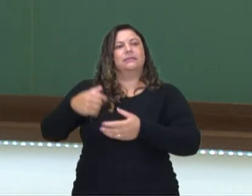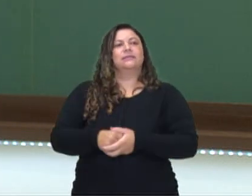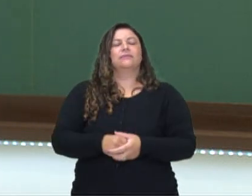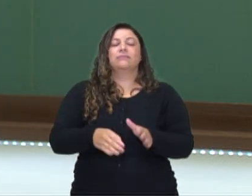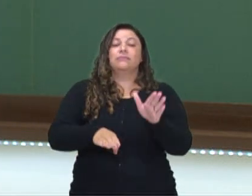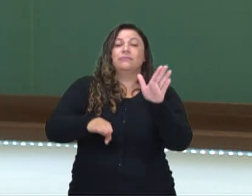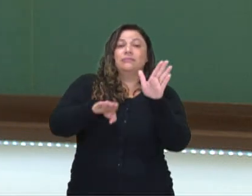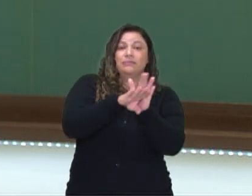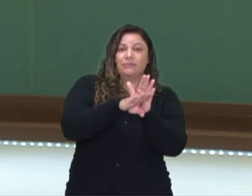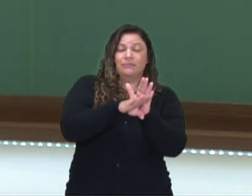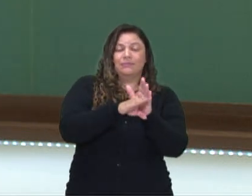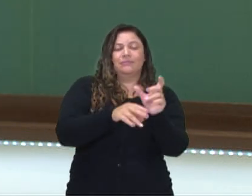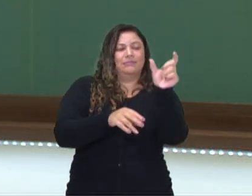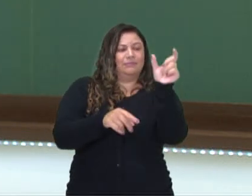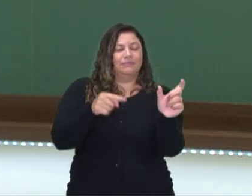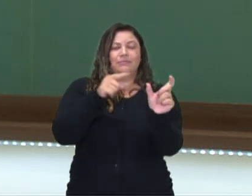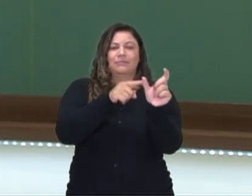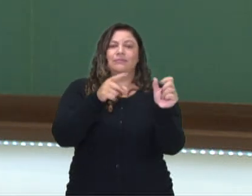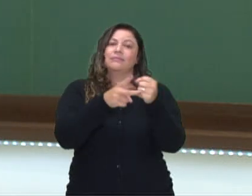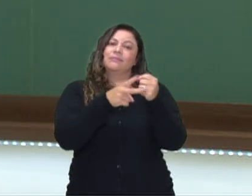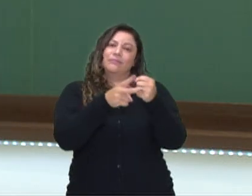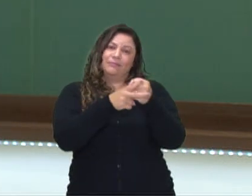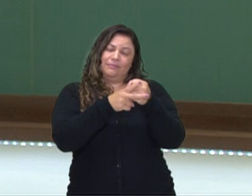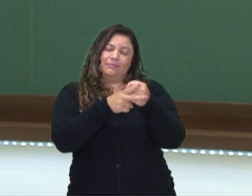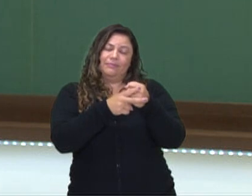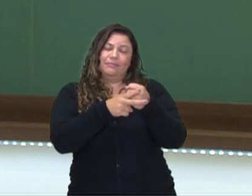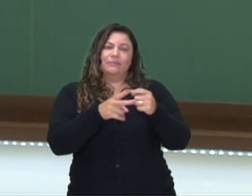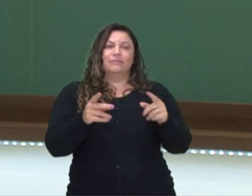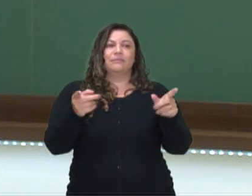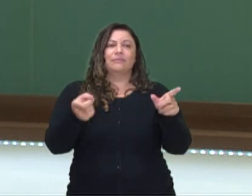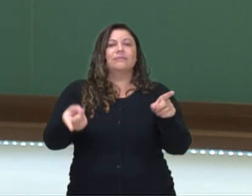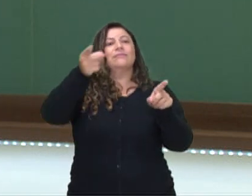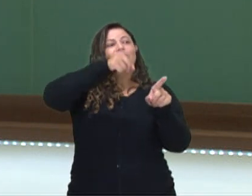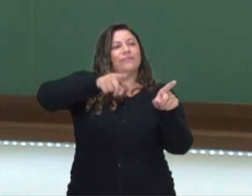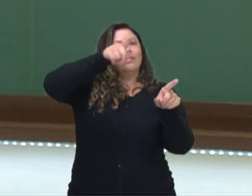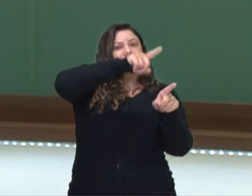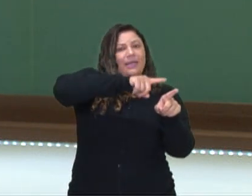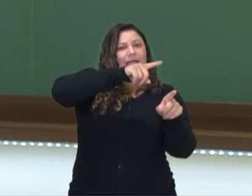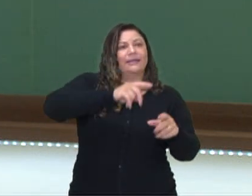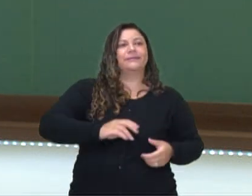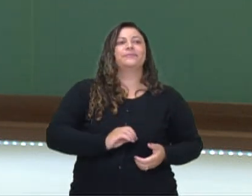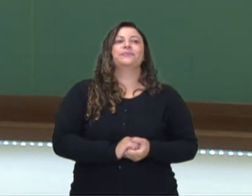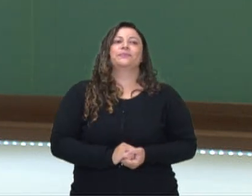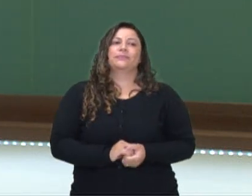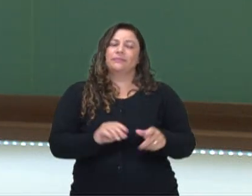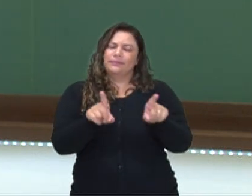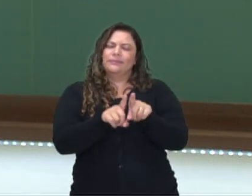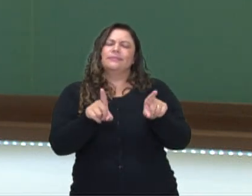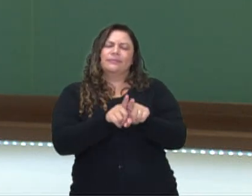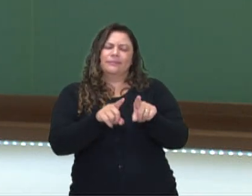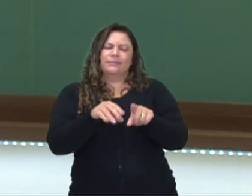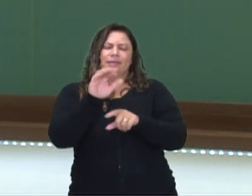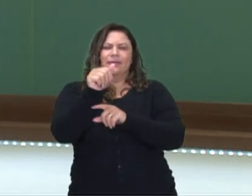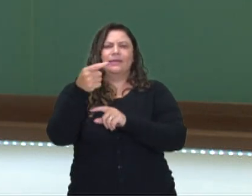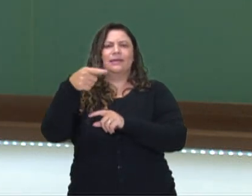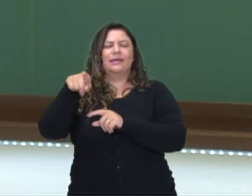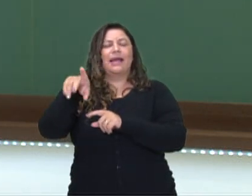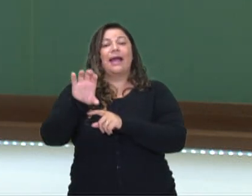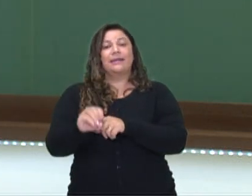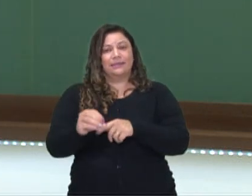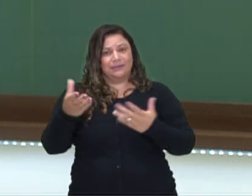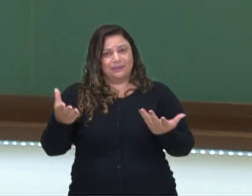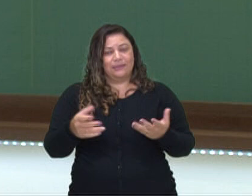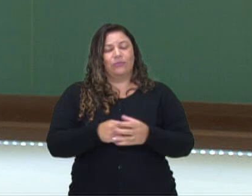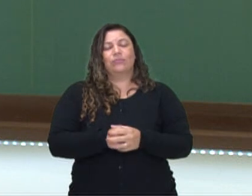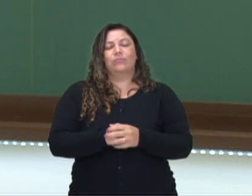verbo chegar. Se voltarmos ainda no exemplo anterior, aqui também verbo de ação, então o